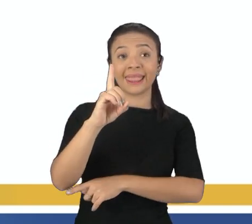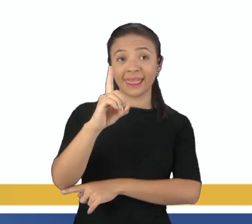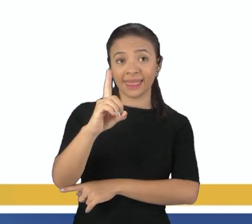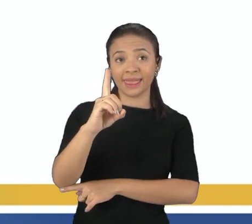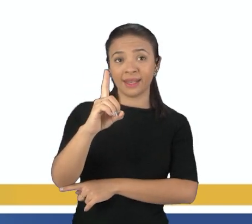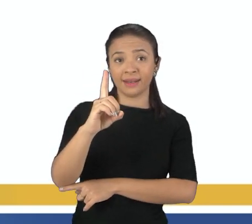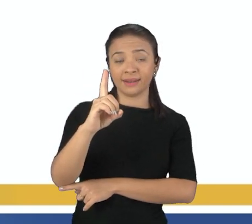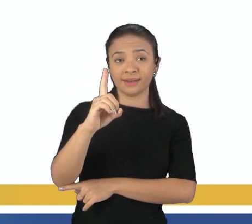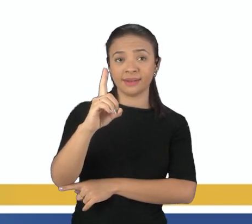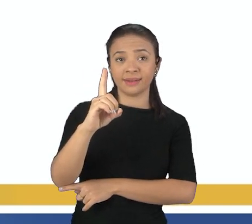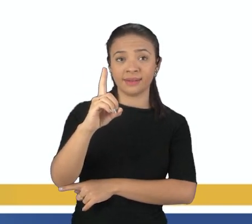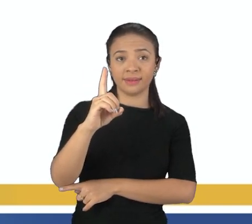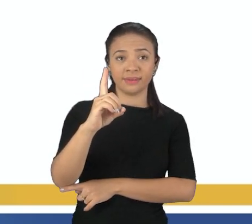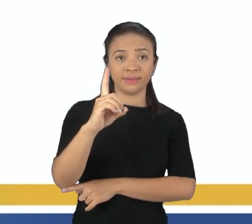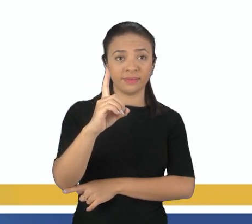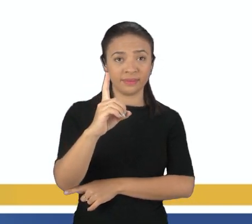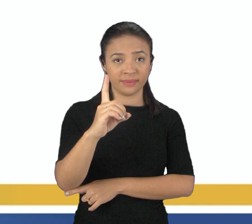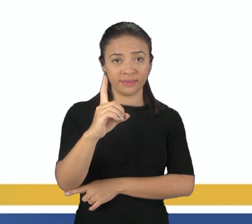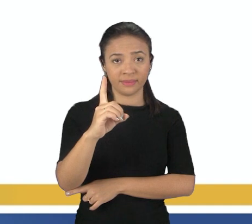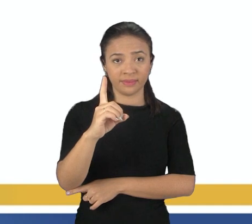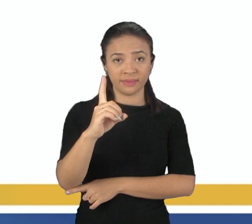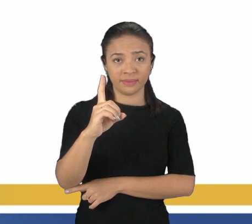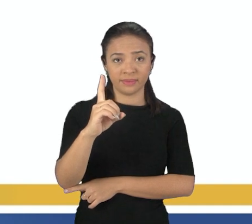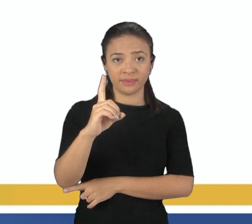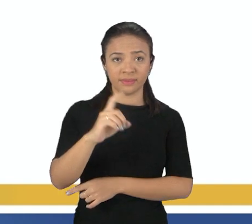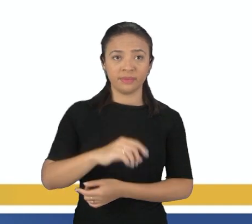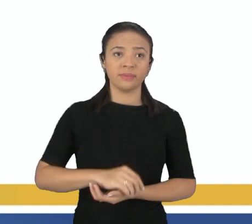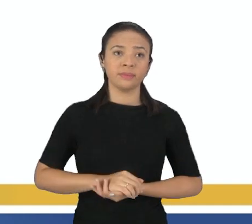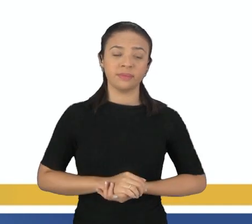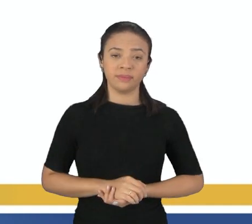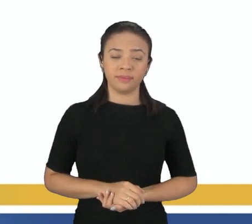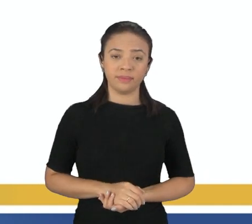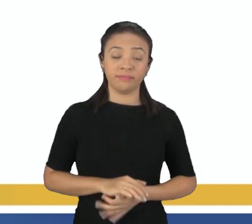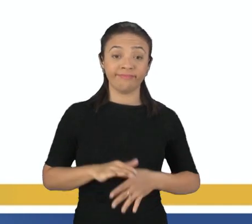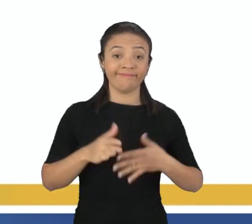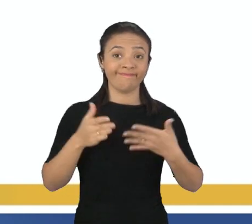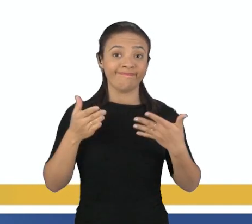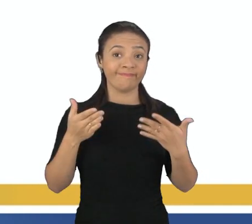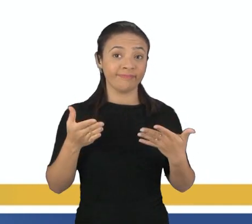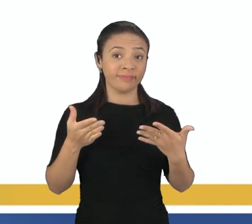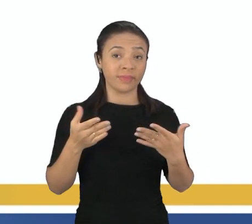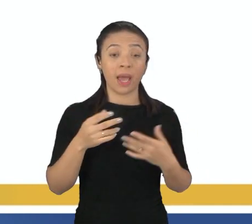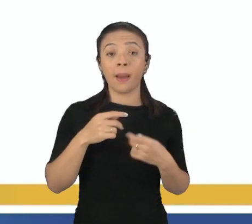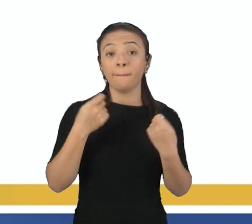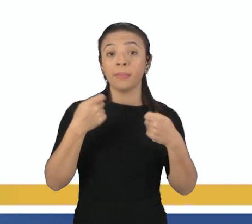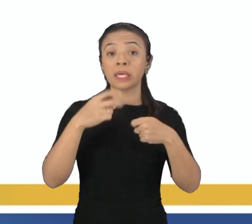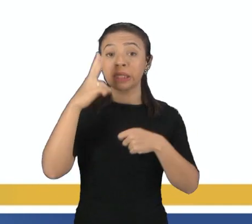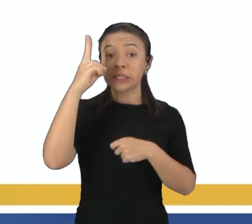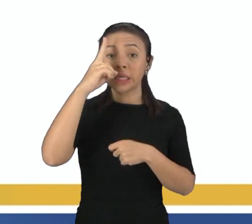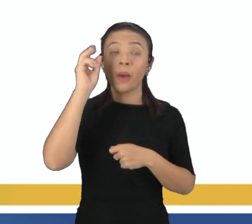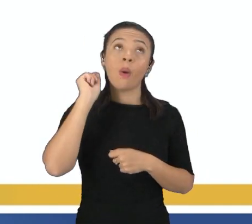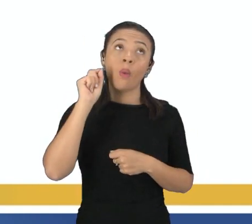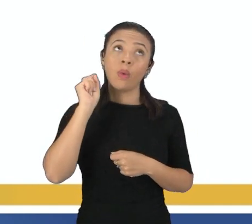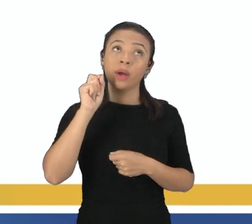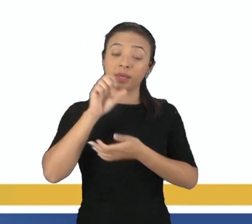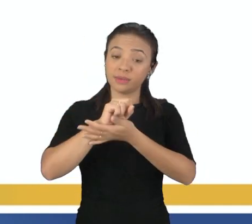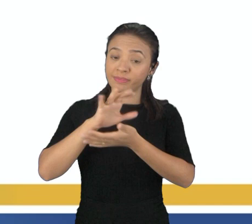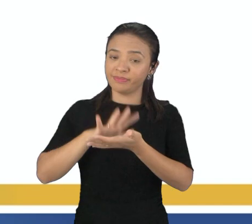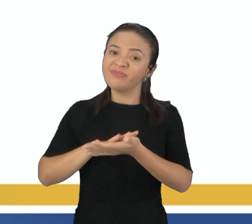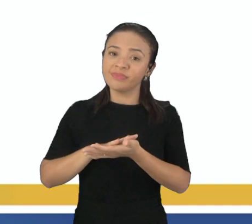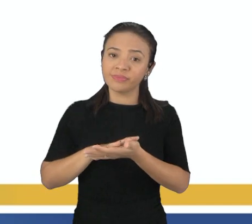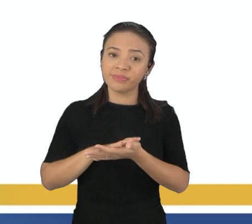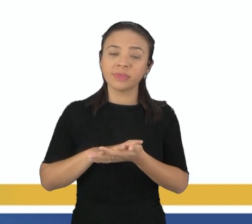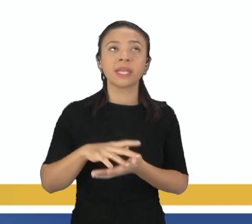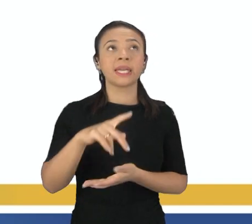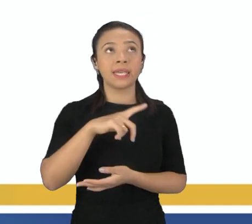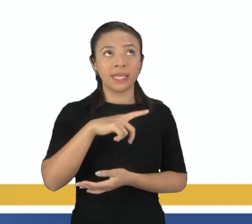D, amarelinha, passa-anel, pega-pega e queimada, né? Então a gente tem que pensar o que nesse exercitando?